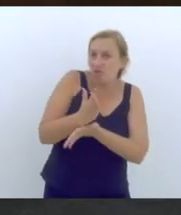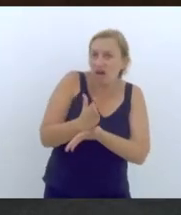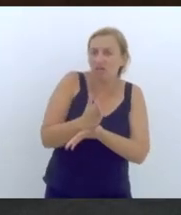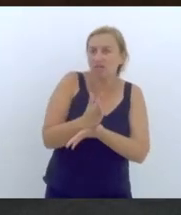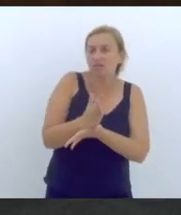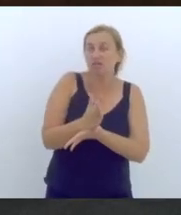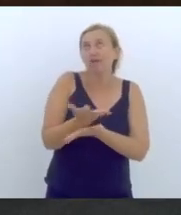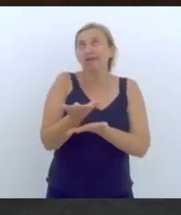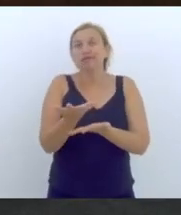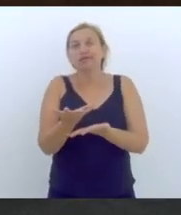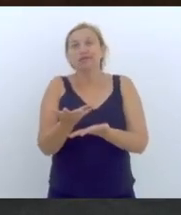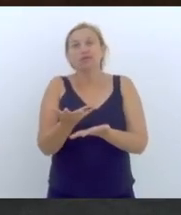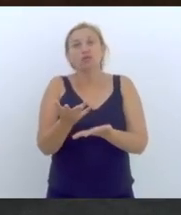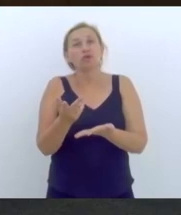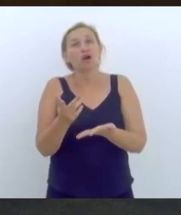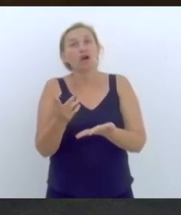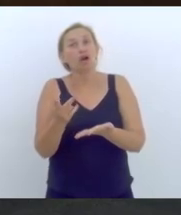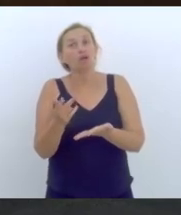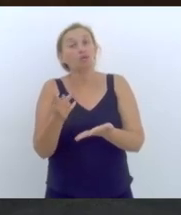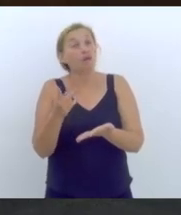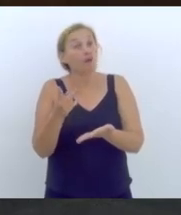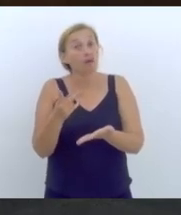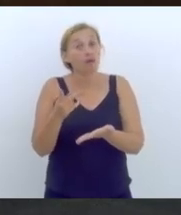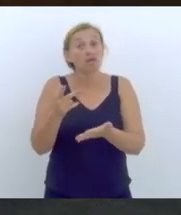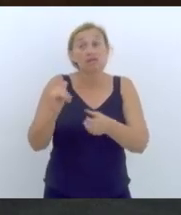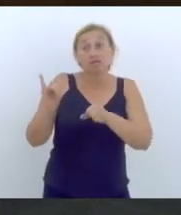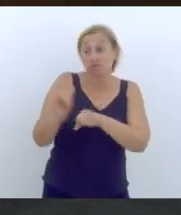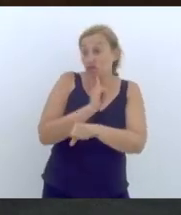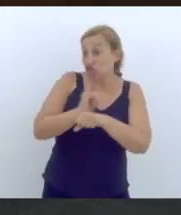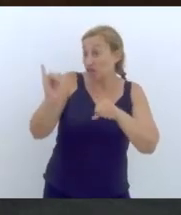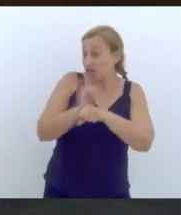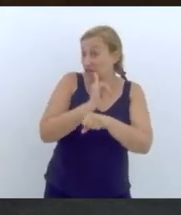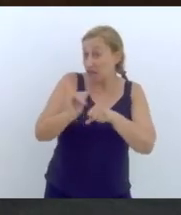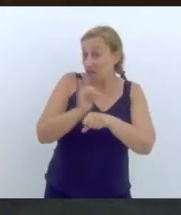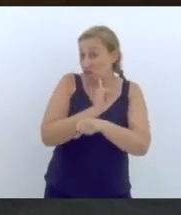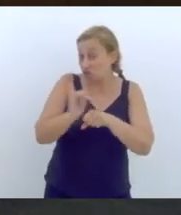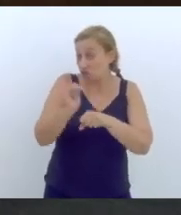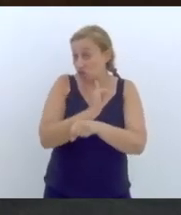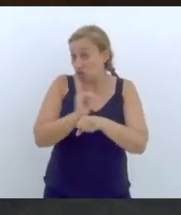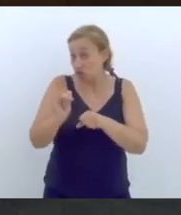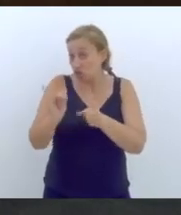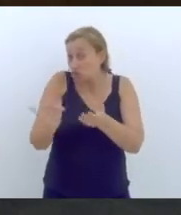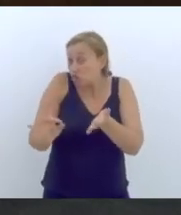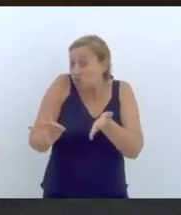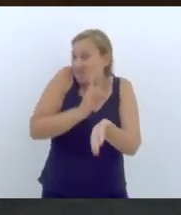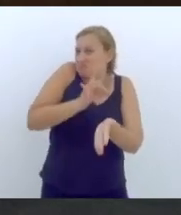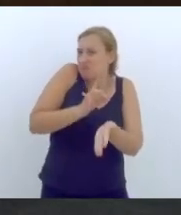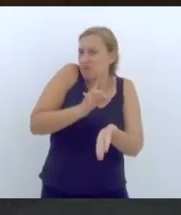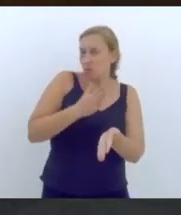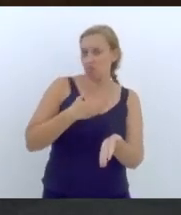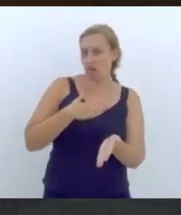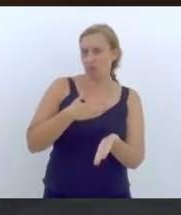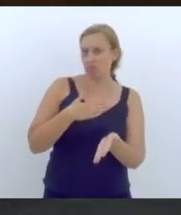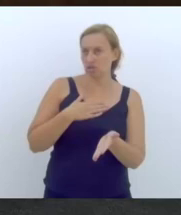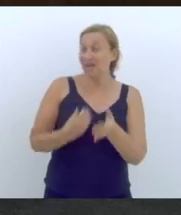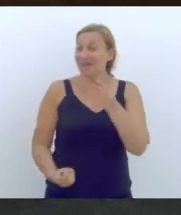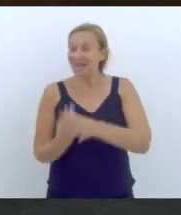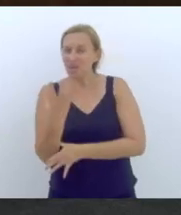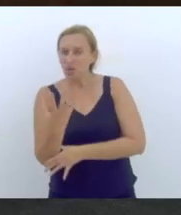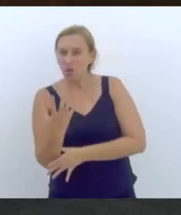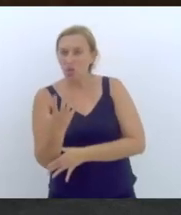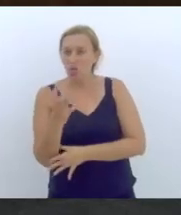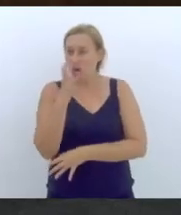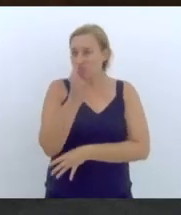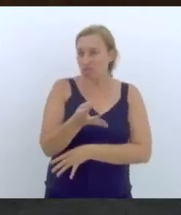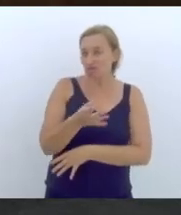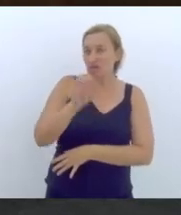que foi algo orquestrado de um adversário político meu, que eu assumi o Executivo Municipal, criou uma denúncia 001 em novembro do